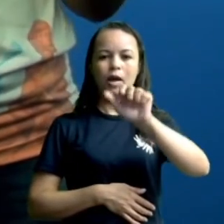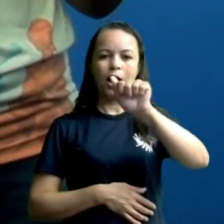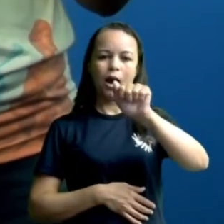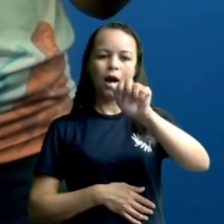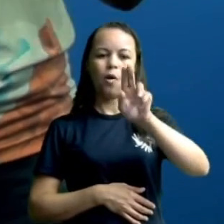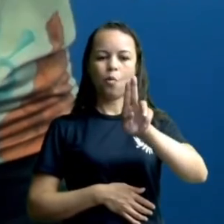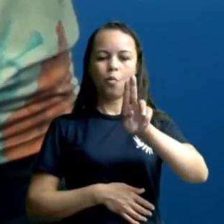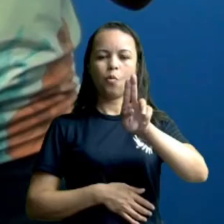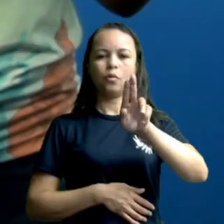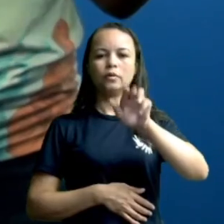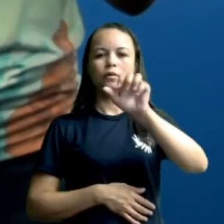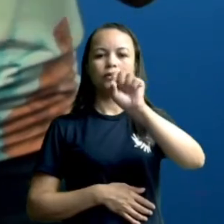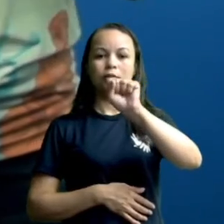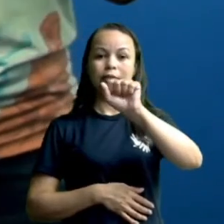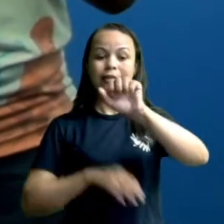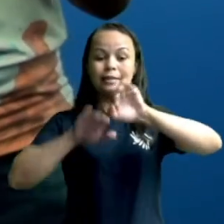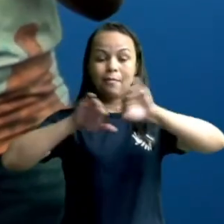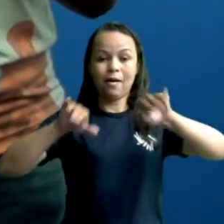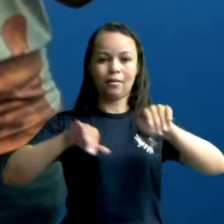quando eu separo, fica